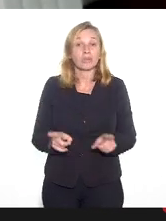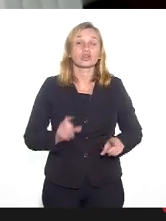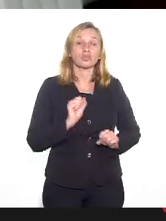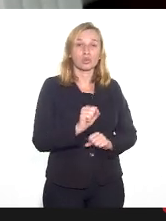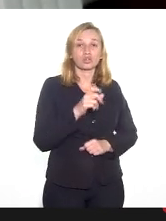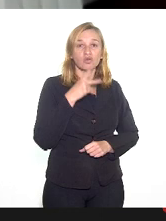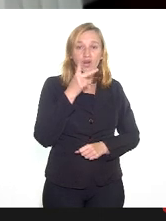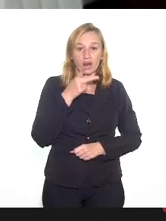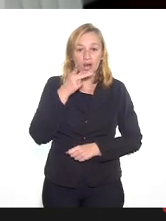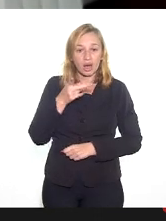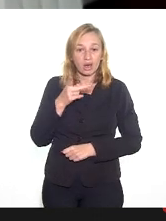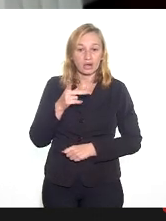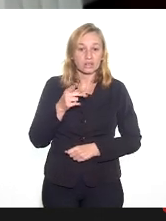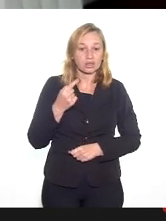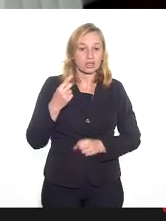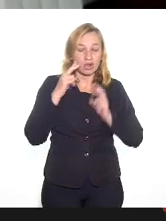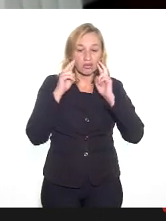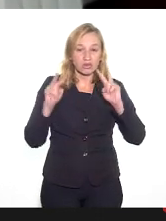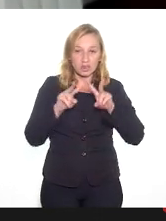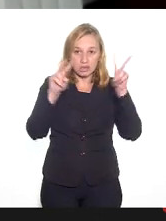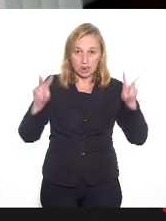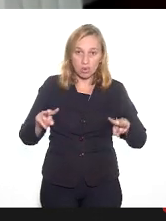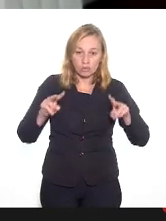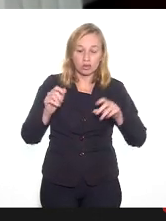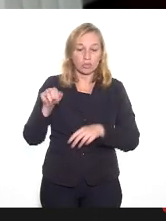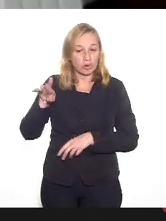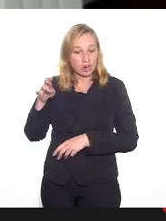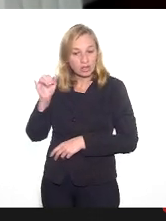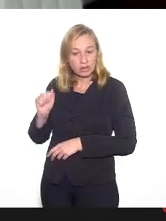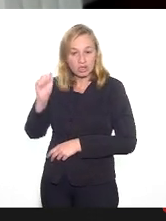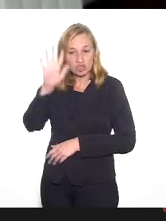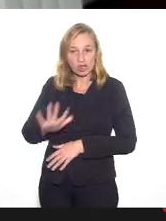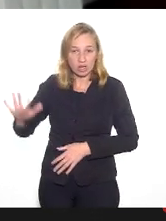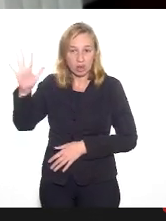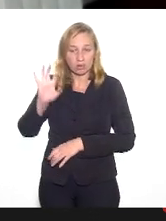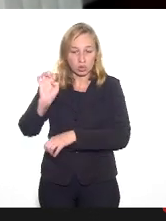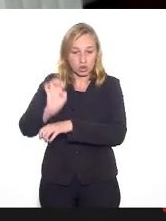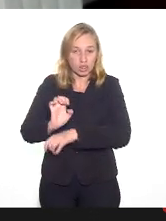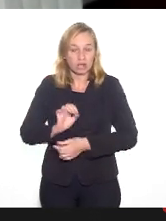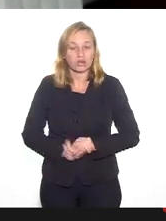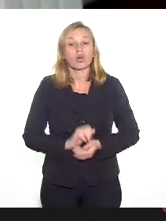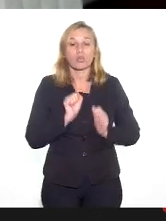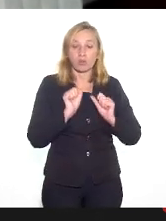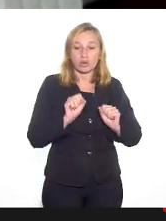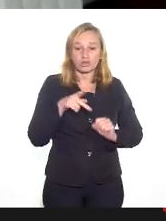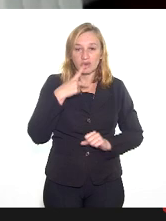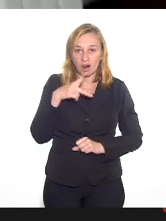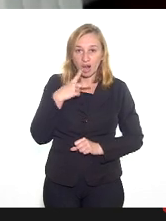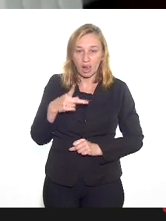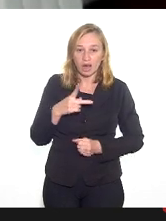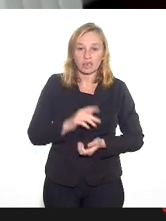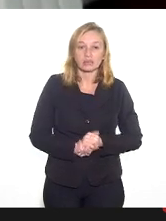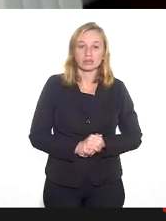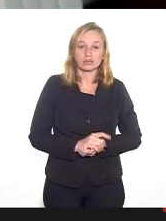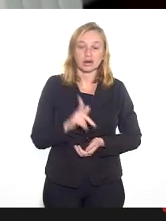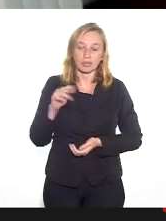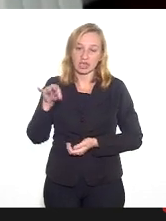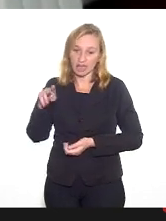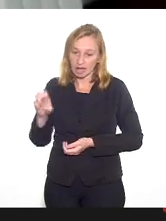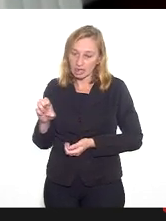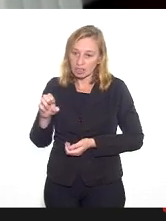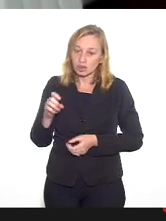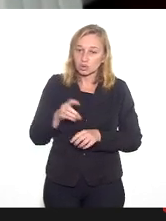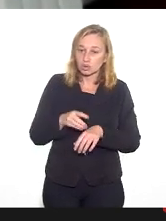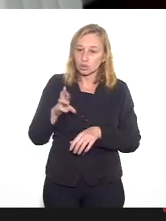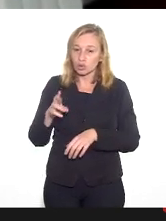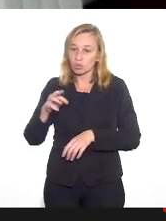afiançar, sob o ponto de vista da Procuradoria-Geral do Estado, e aqui eu posso falar pelo gabinete, pelo doutor